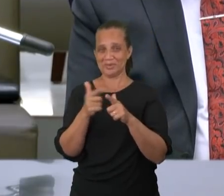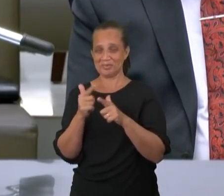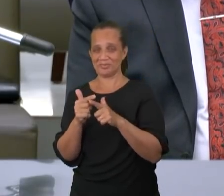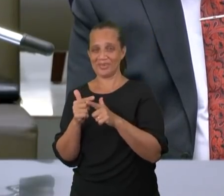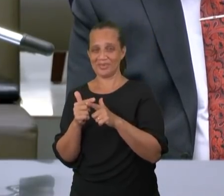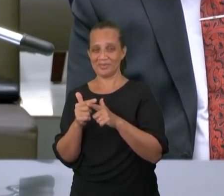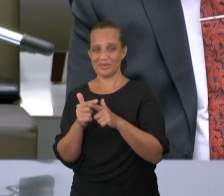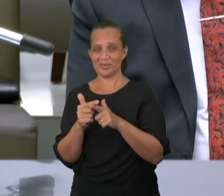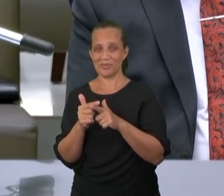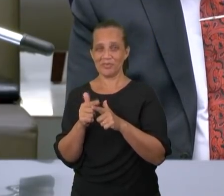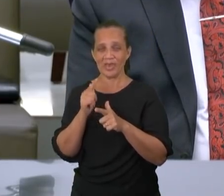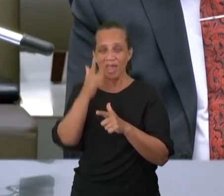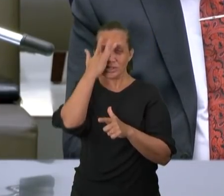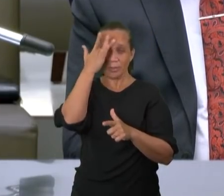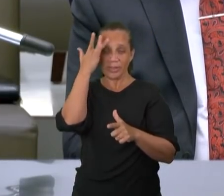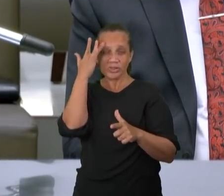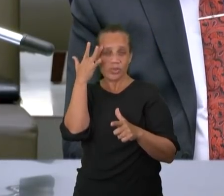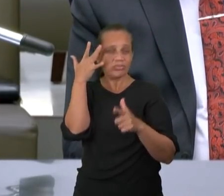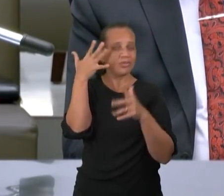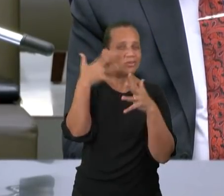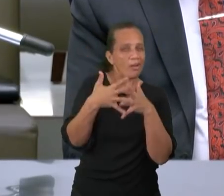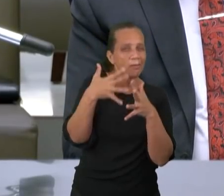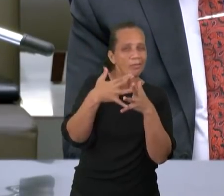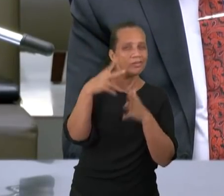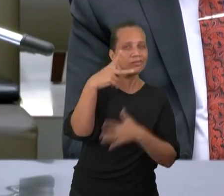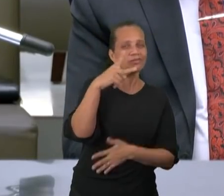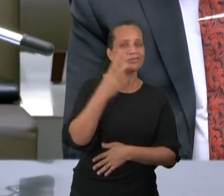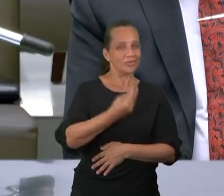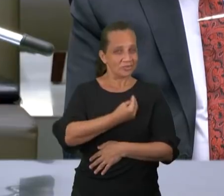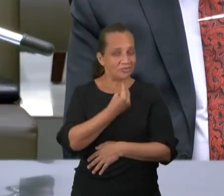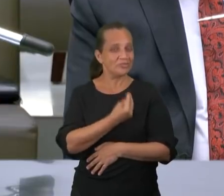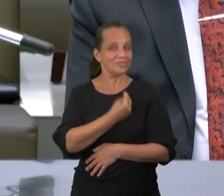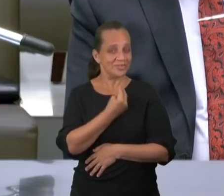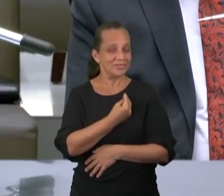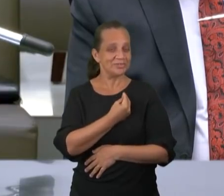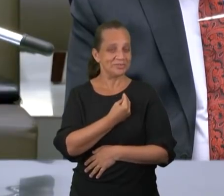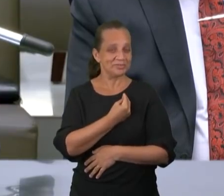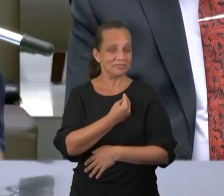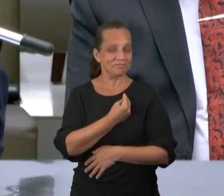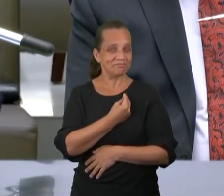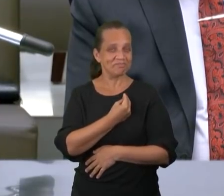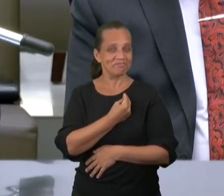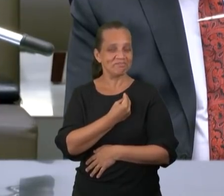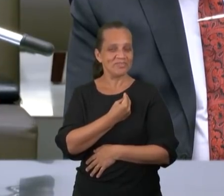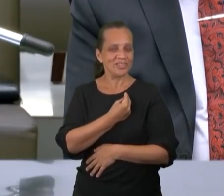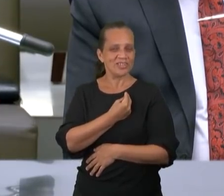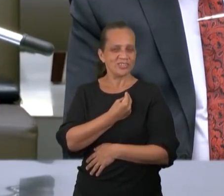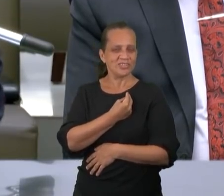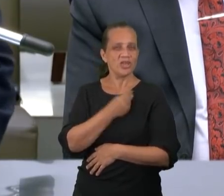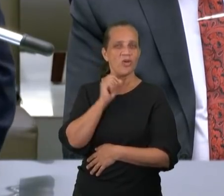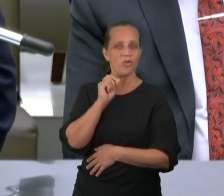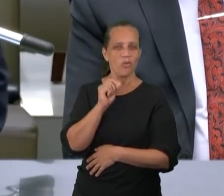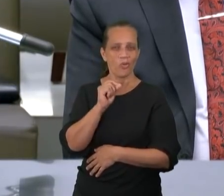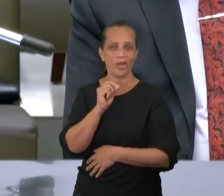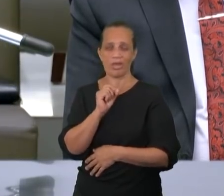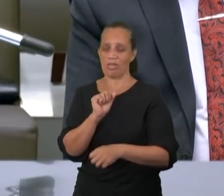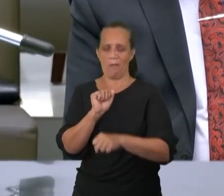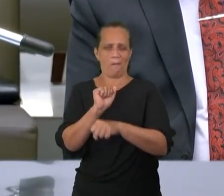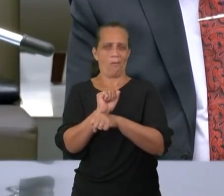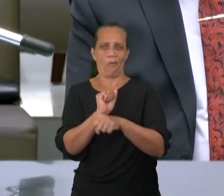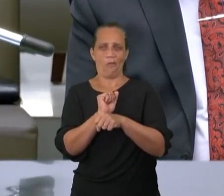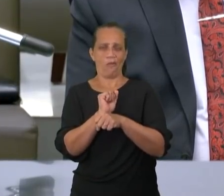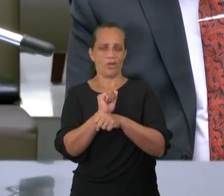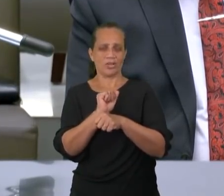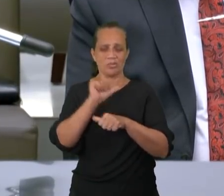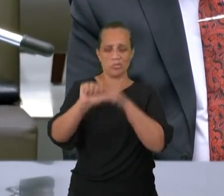Colocou a pedra na boca da cova. E selou com um anel. E disse, na sentença não tem